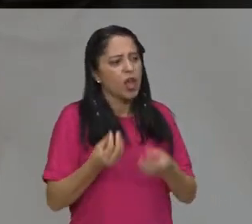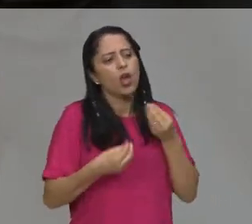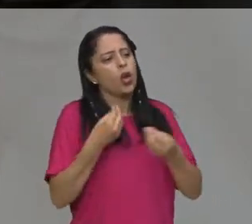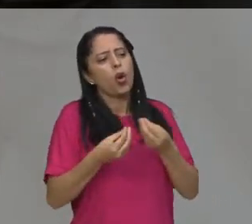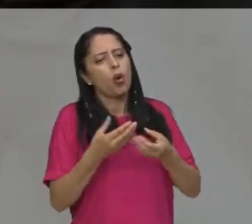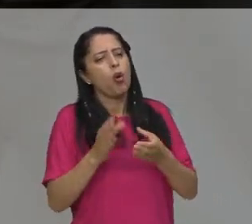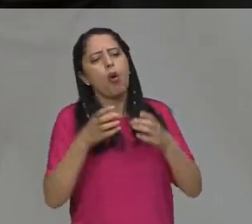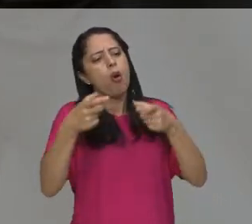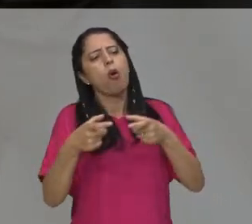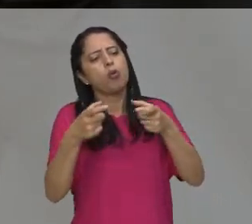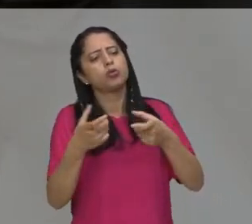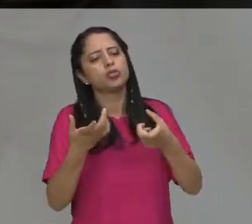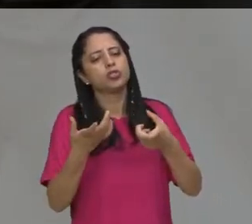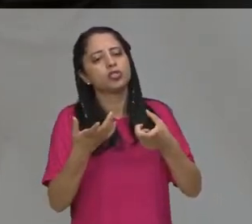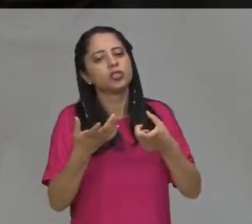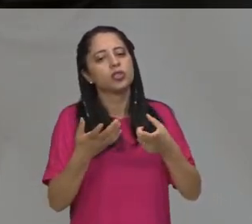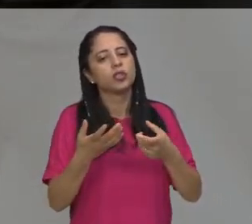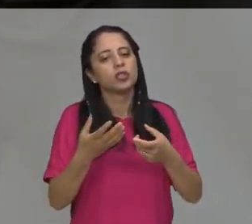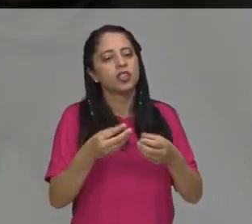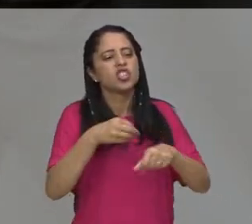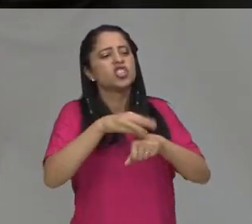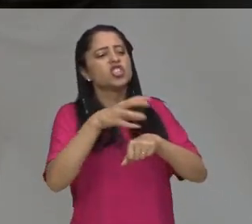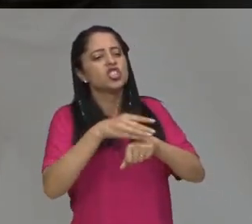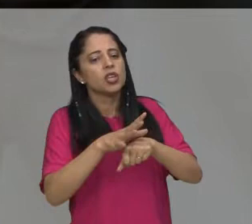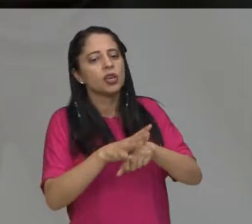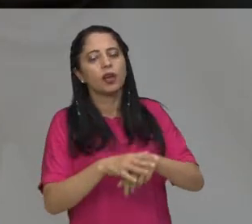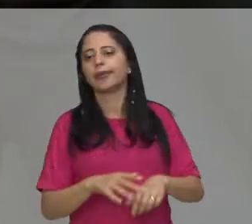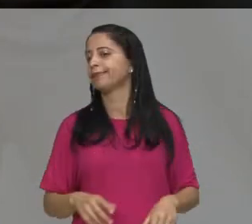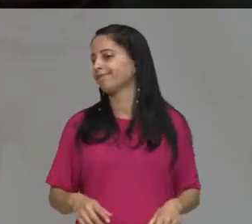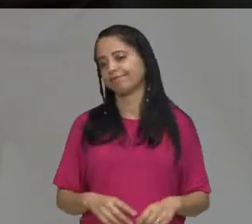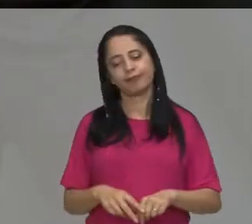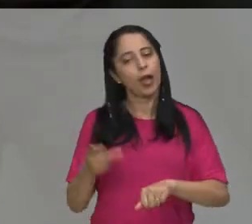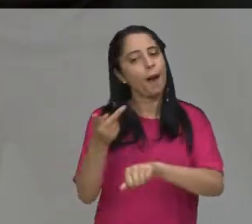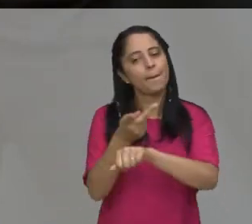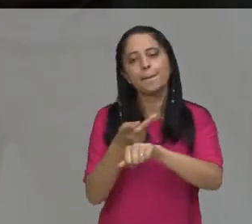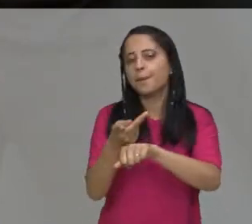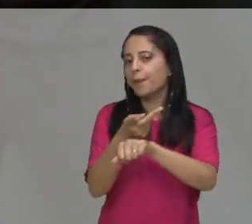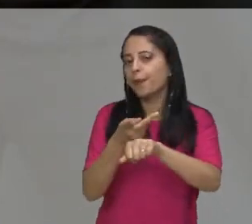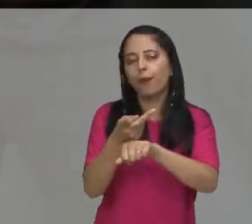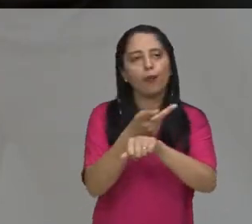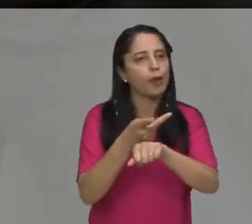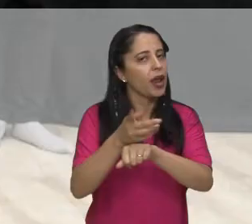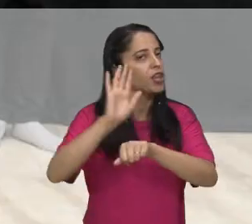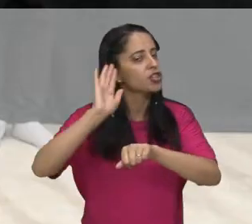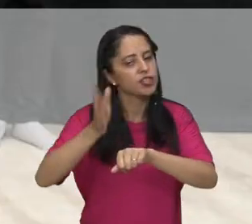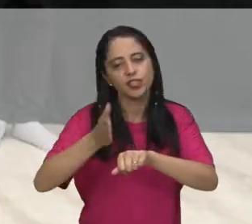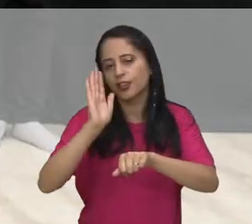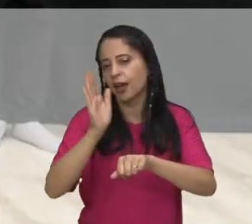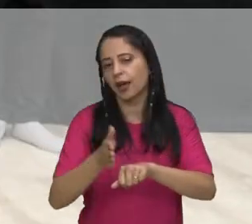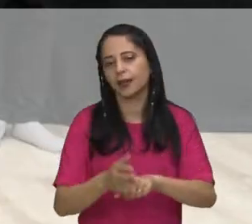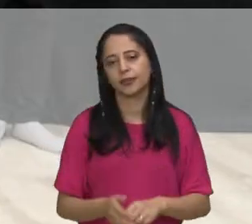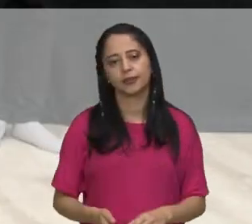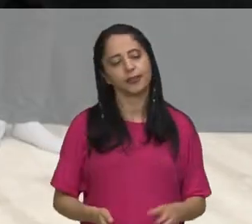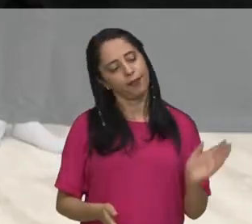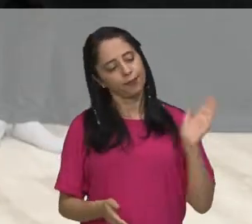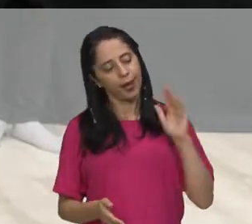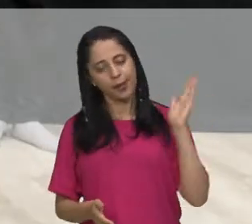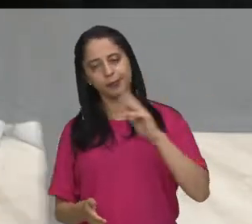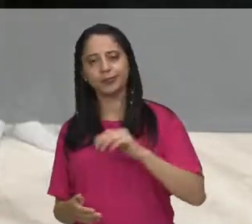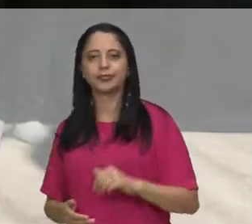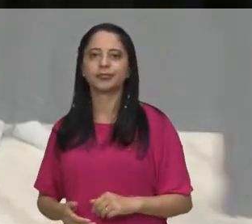ir? Não, já procurei em todos os lugares e não consigo encontrar.